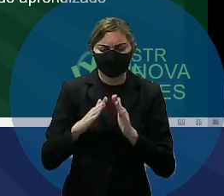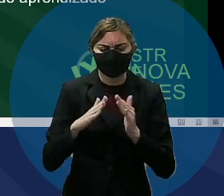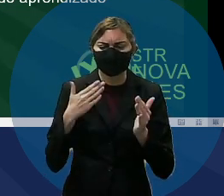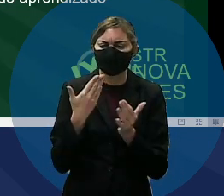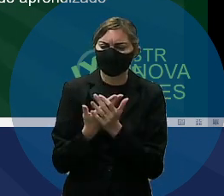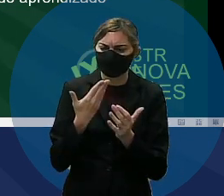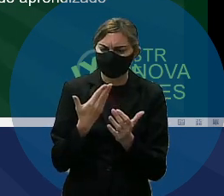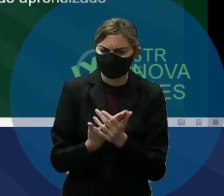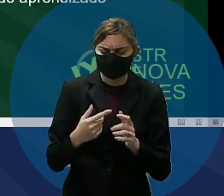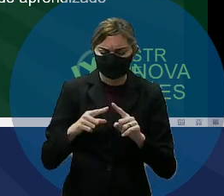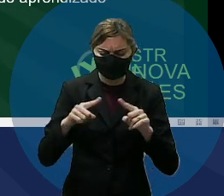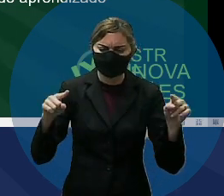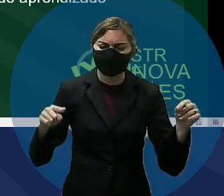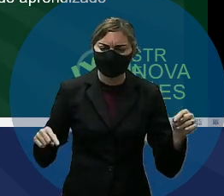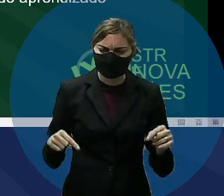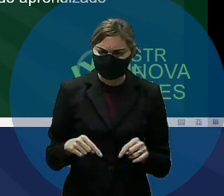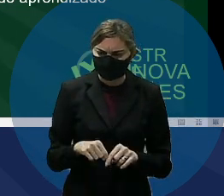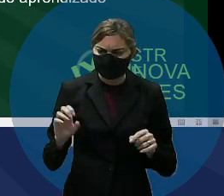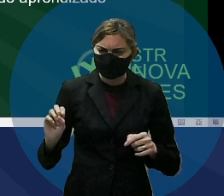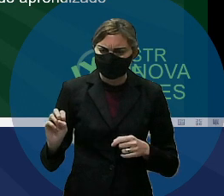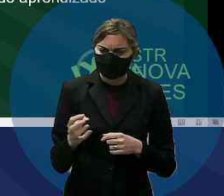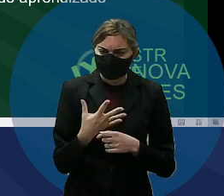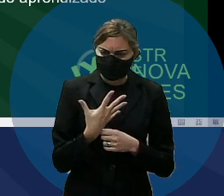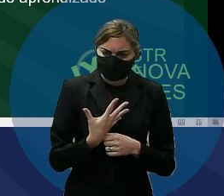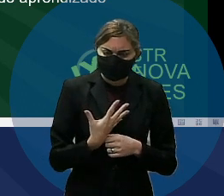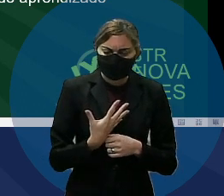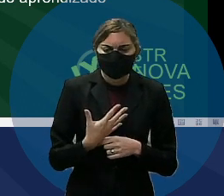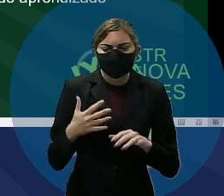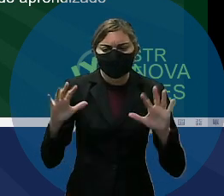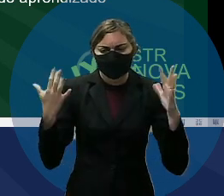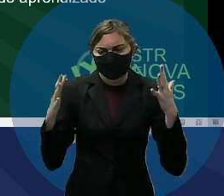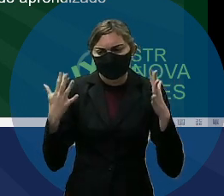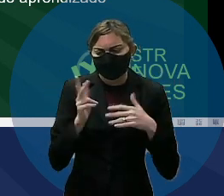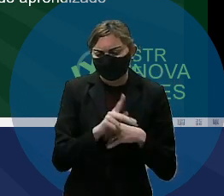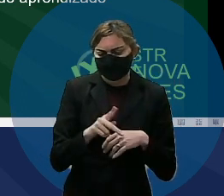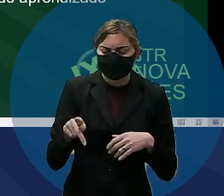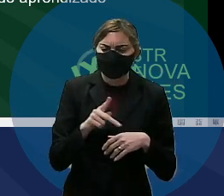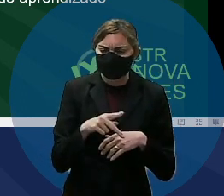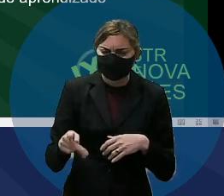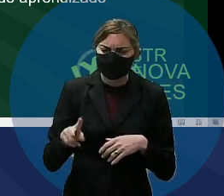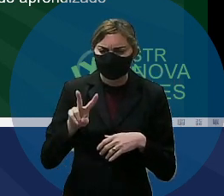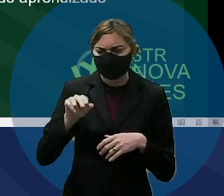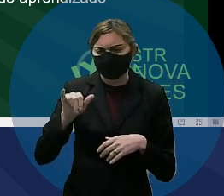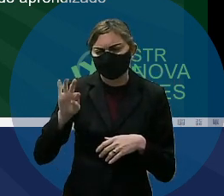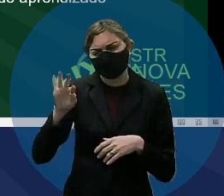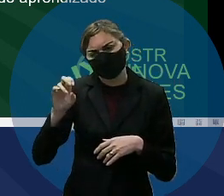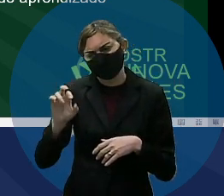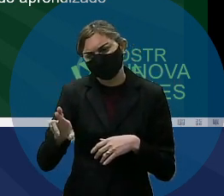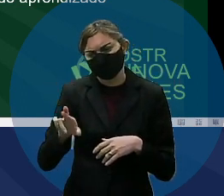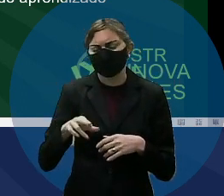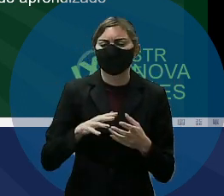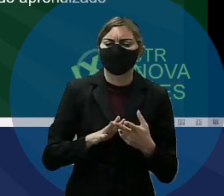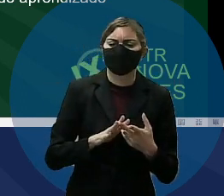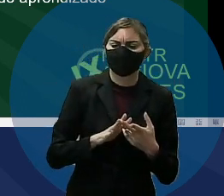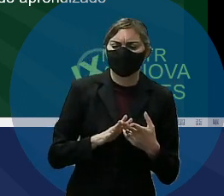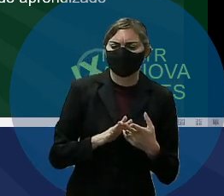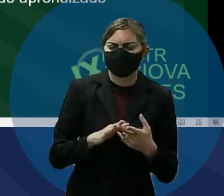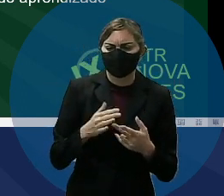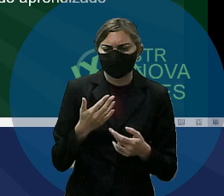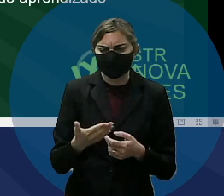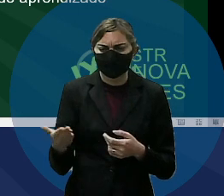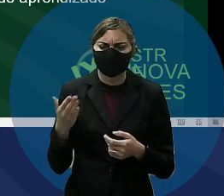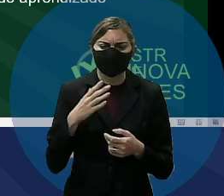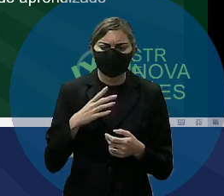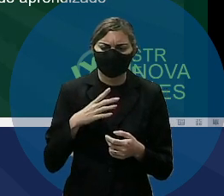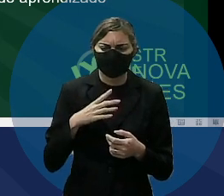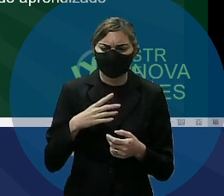numa sala nova, em homenagem ao professor Vitor Mendes Rui Filho, que foi